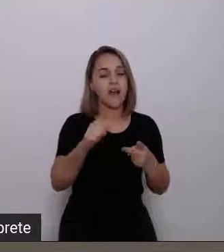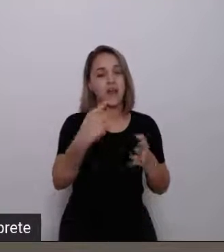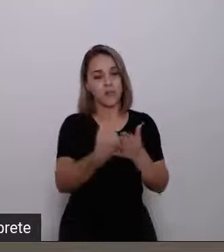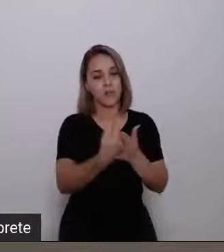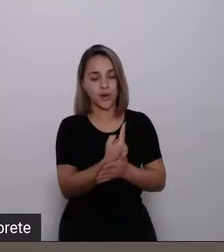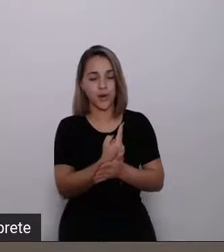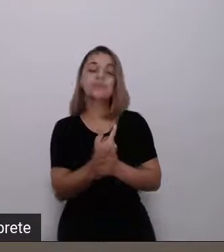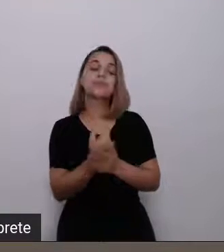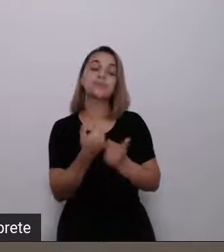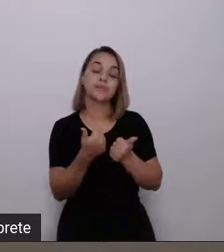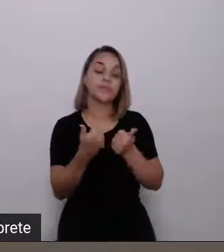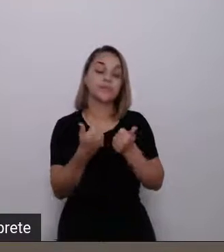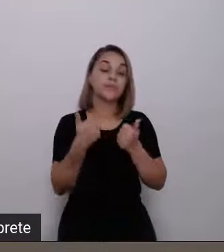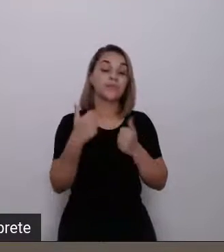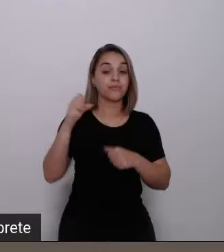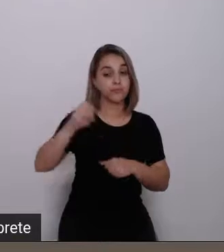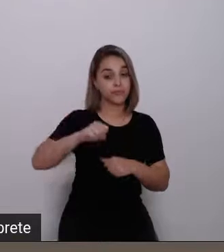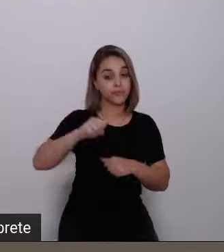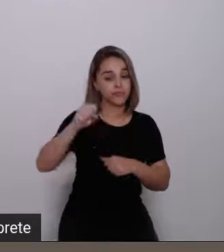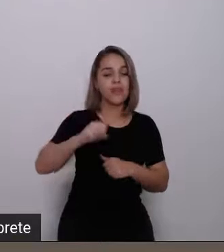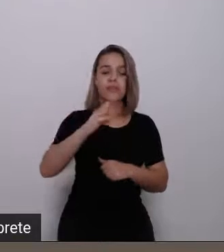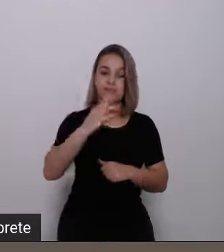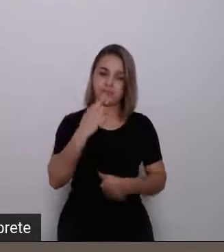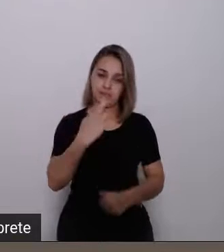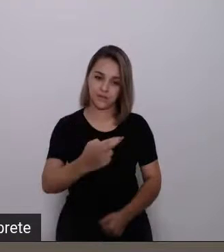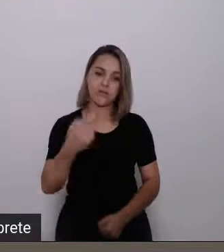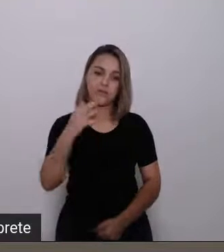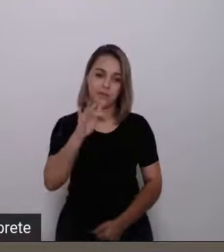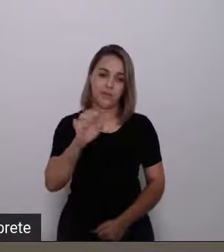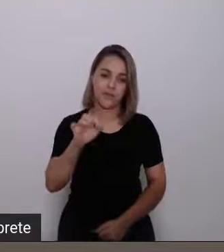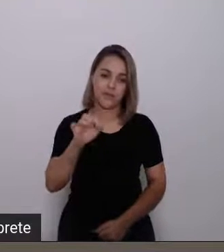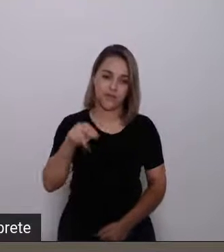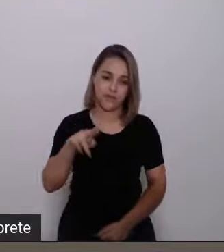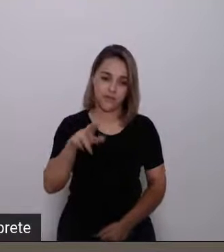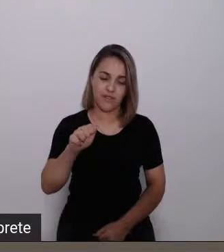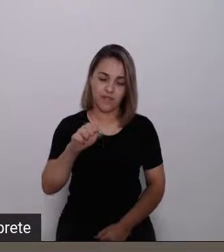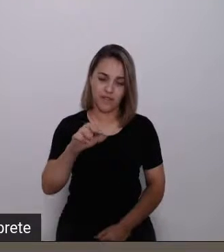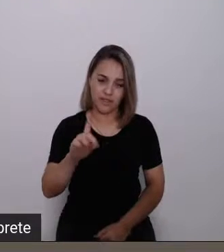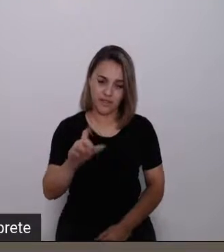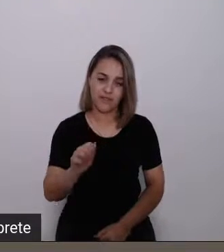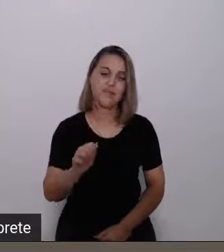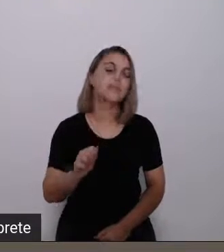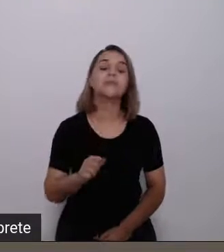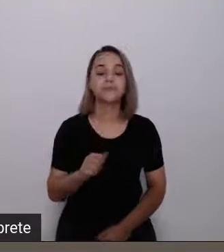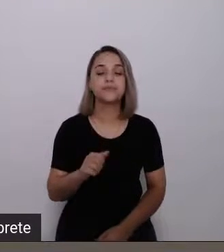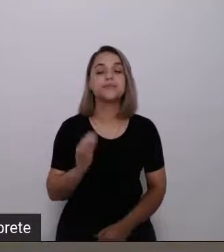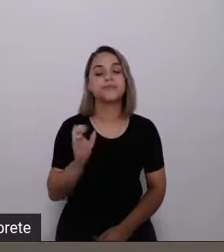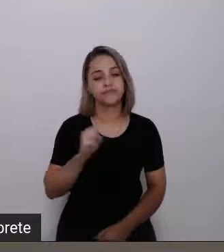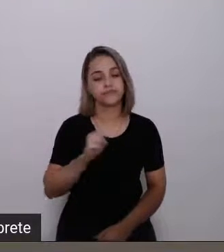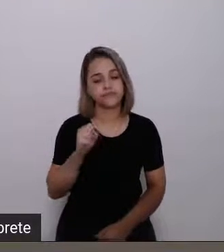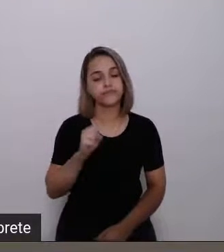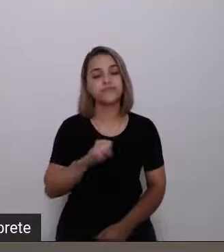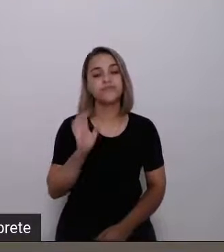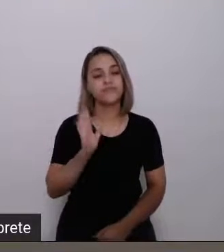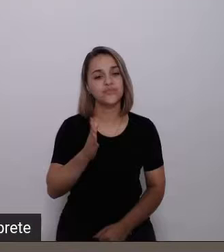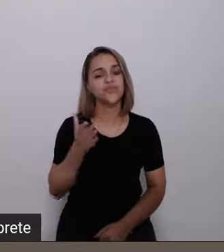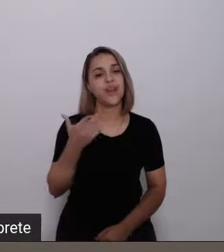Sim, eu vou começar pela da Fernanda. Isso já foi, inclusive, objeto de